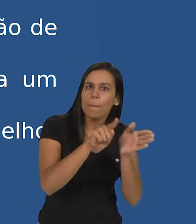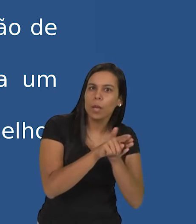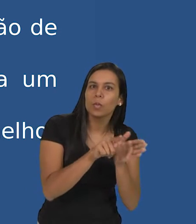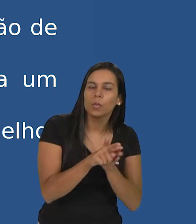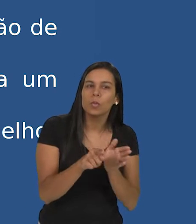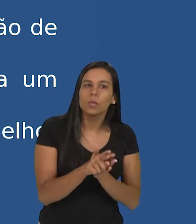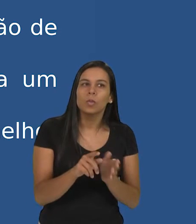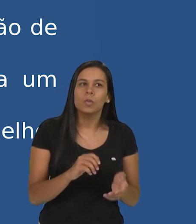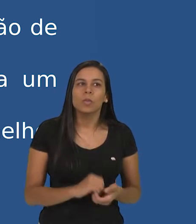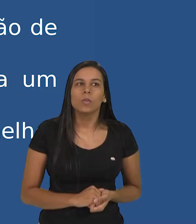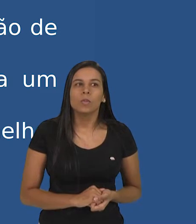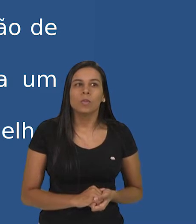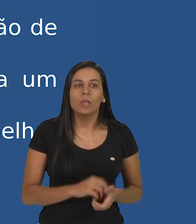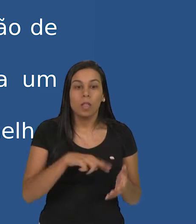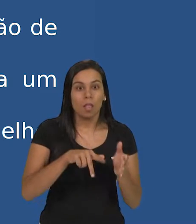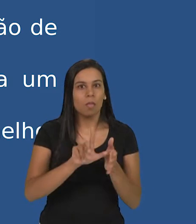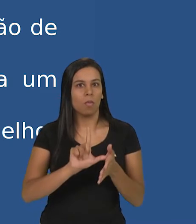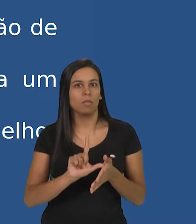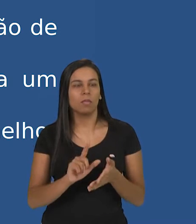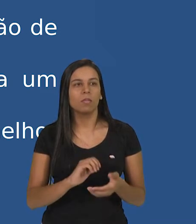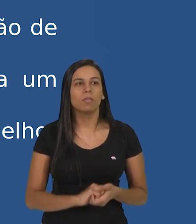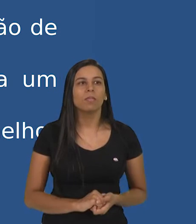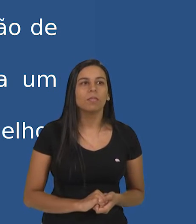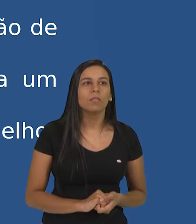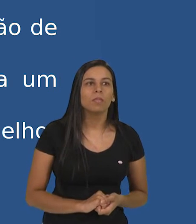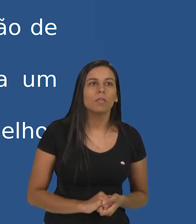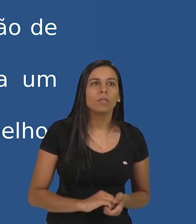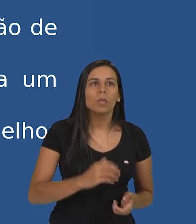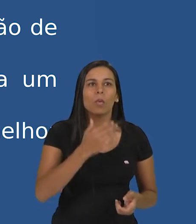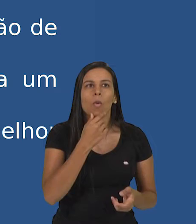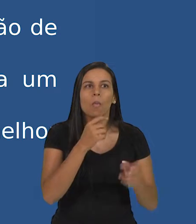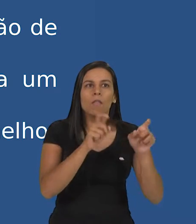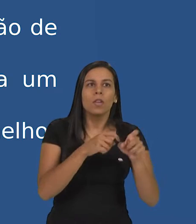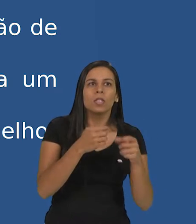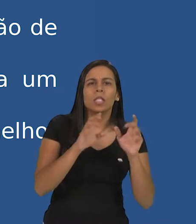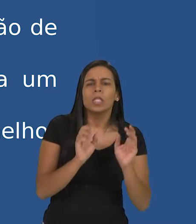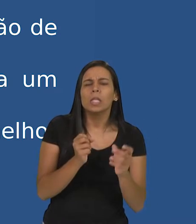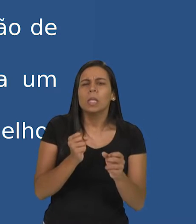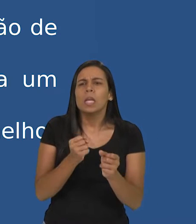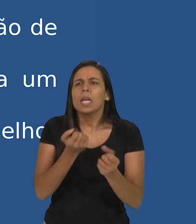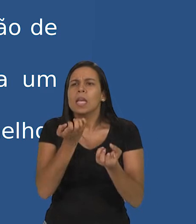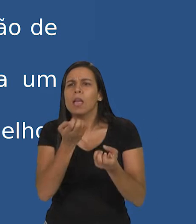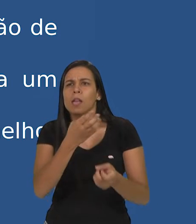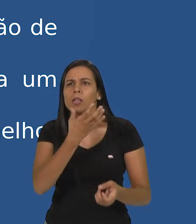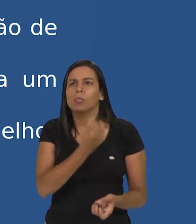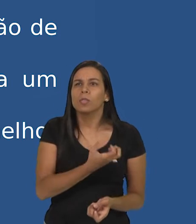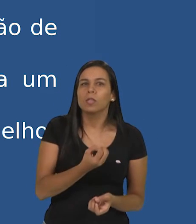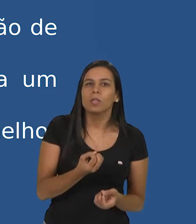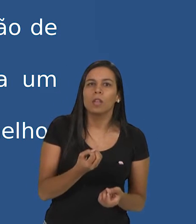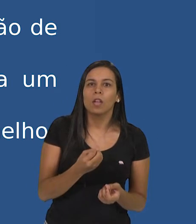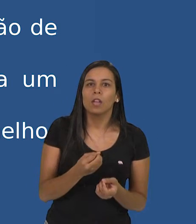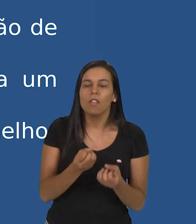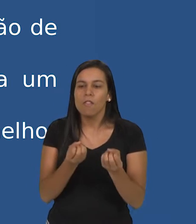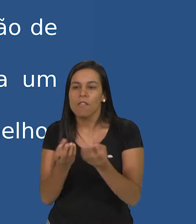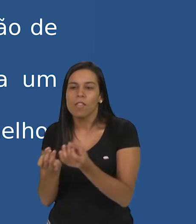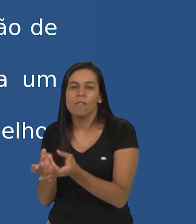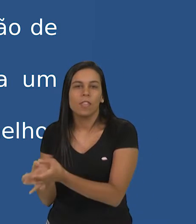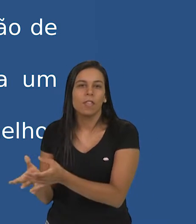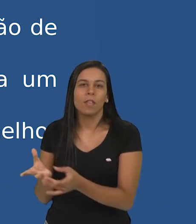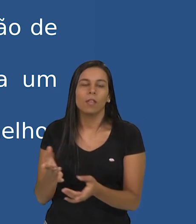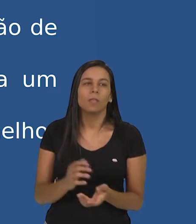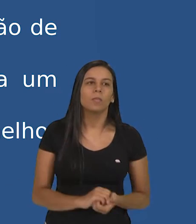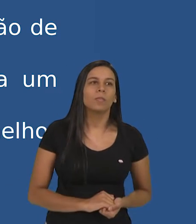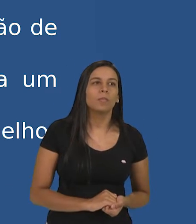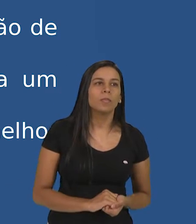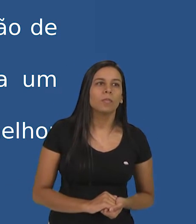teria lido antes. Vê só, o texto relata o caso de um fazendeiro prestes a se aposentar e vender sua fazenda. Então, antes de você ler, você já sabia disso, não é? O